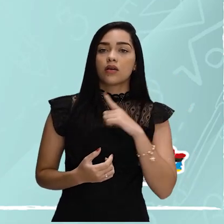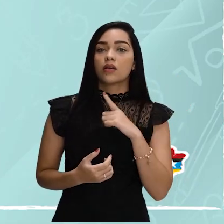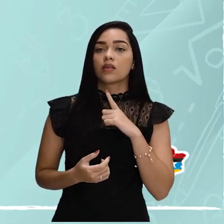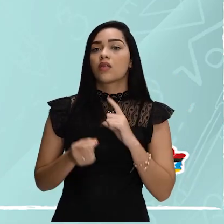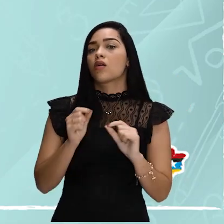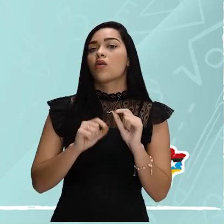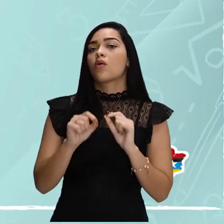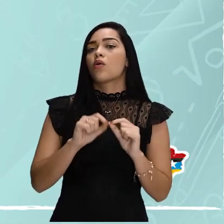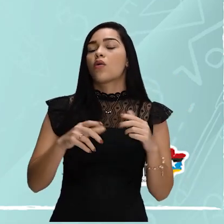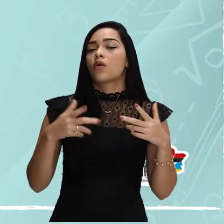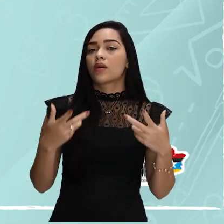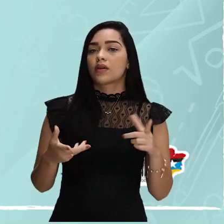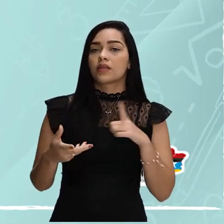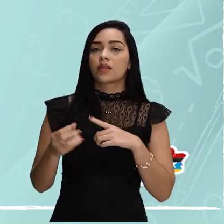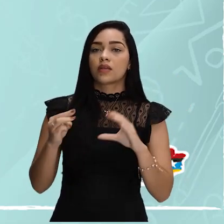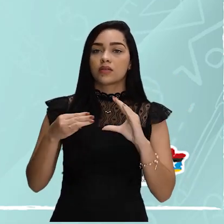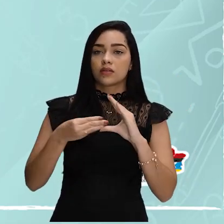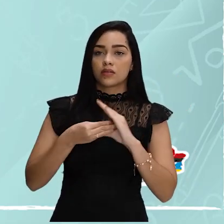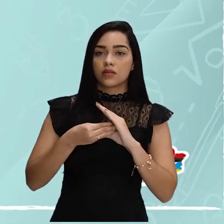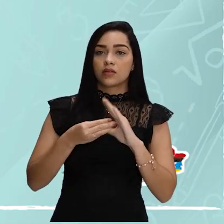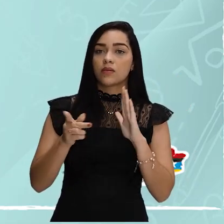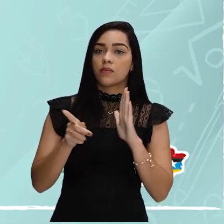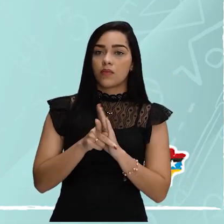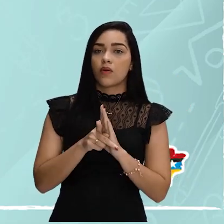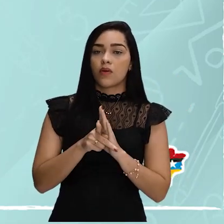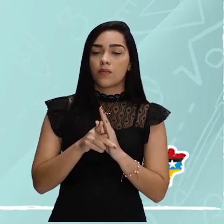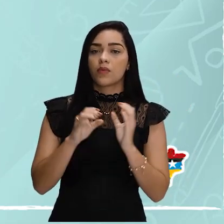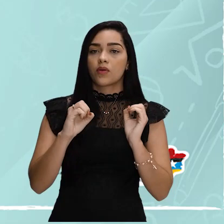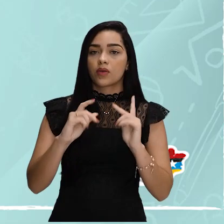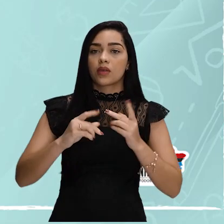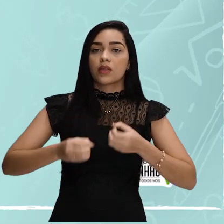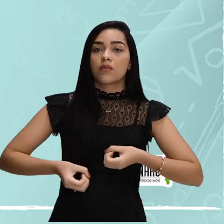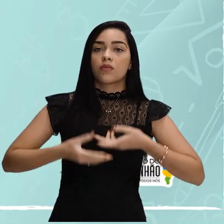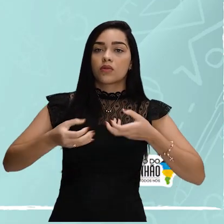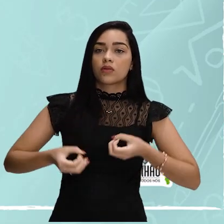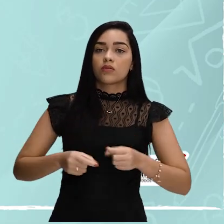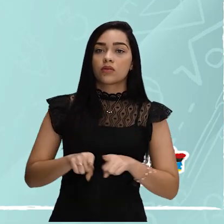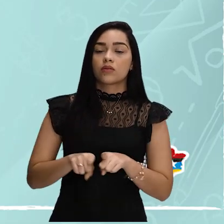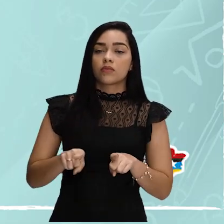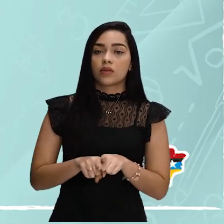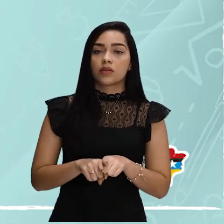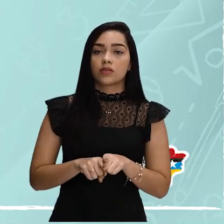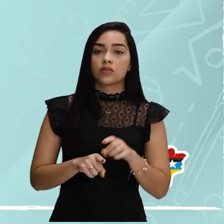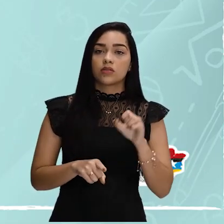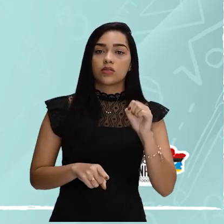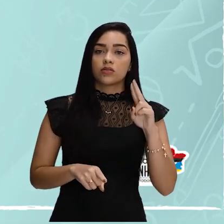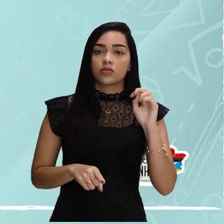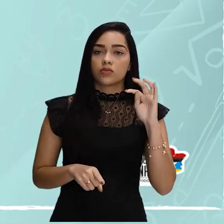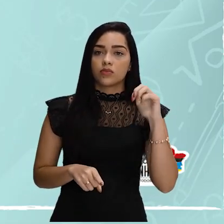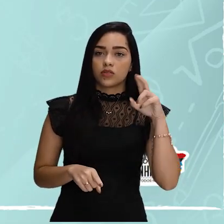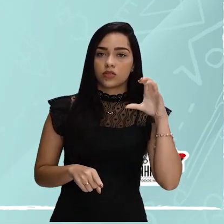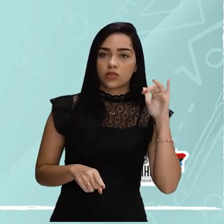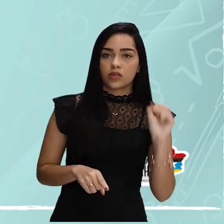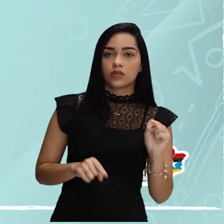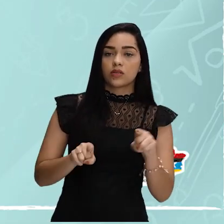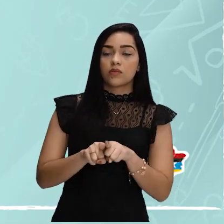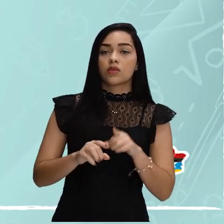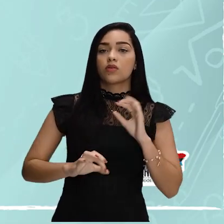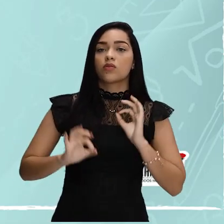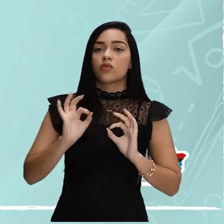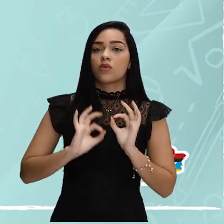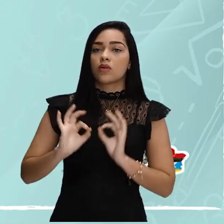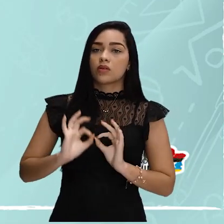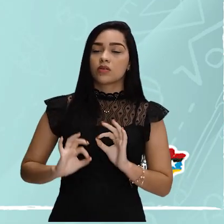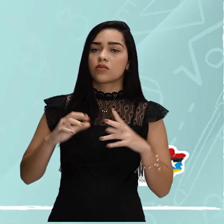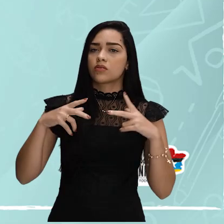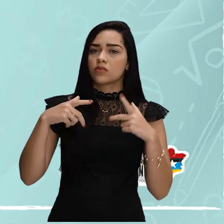constitui as glândulas, cujas células são especializadas na produção e eliminação de substâncias úteis ao organismo.